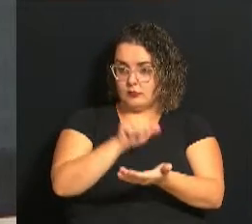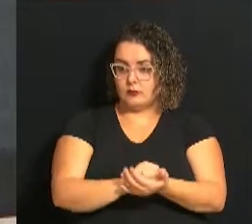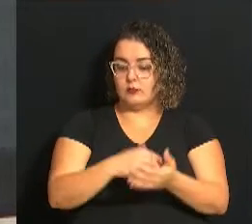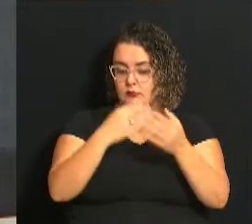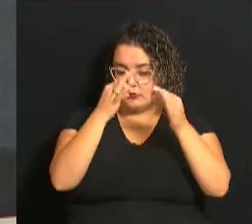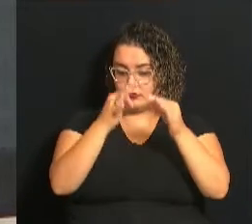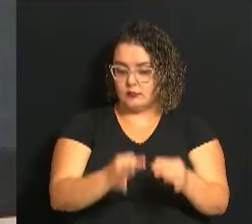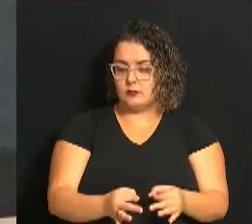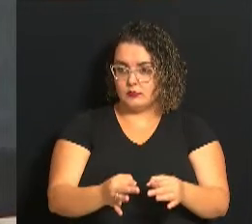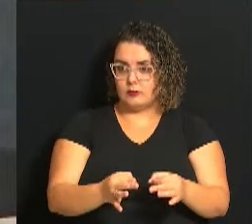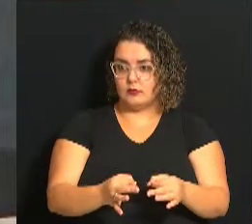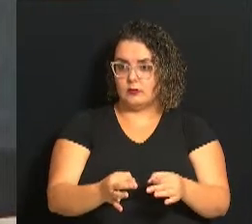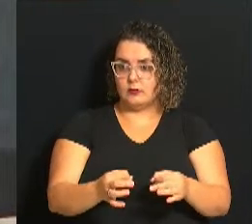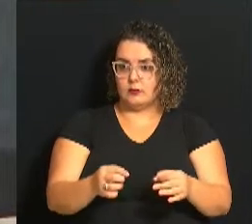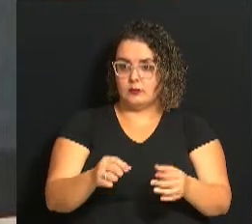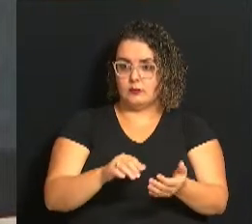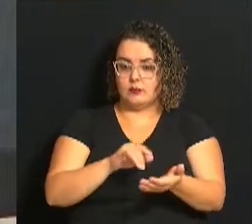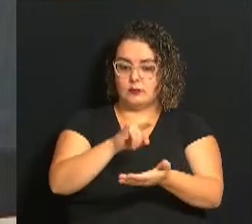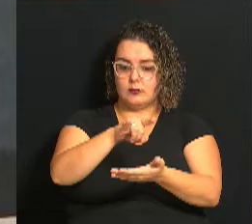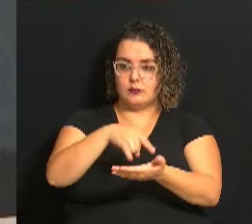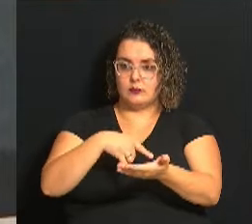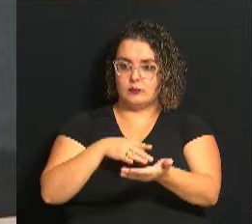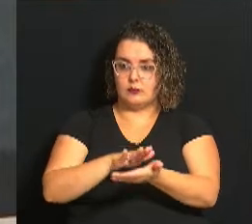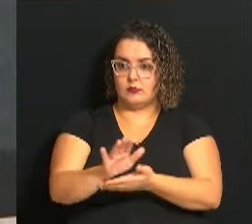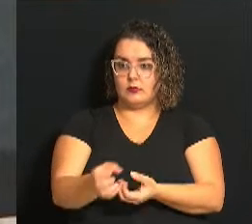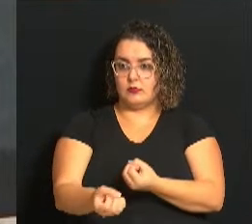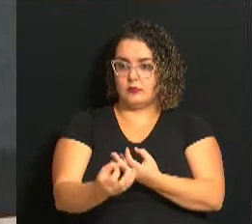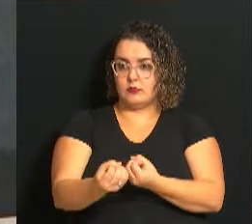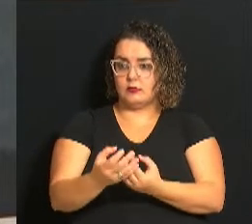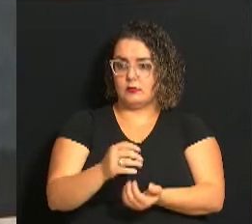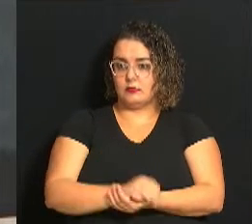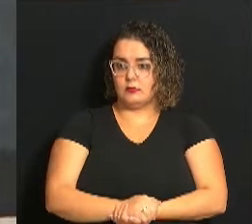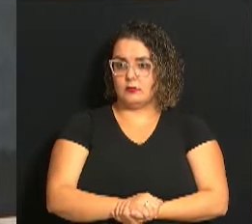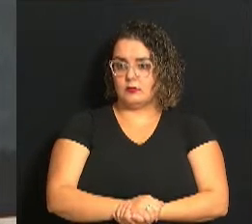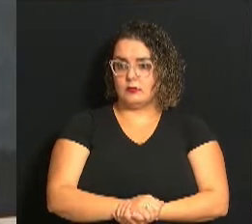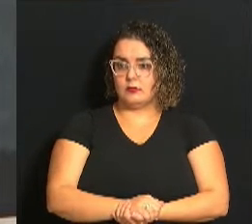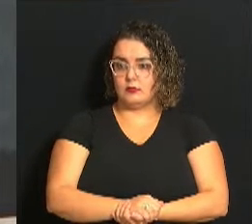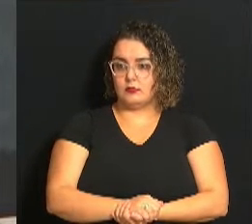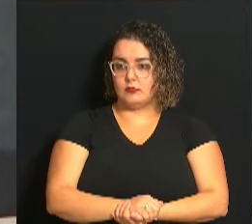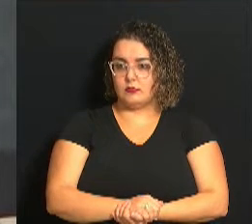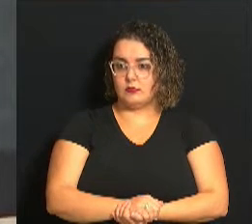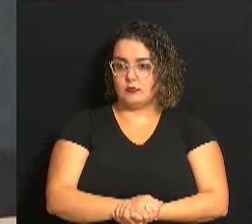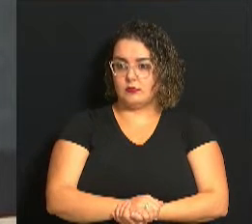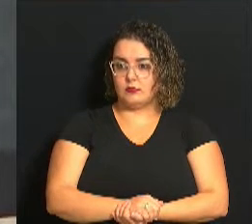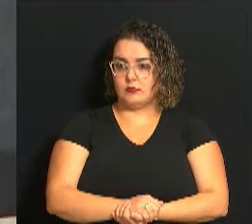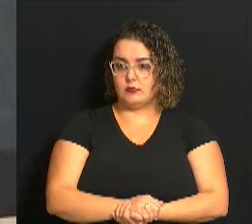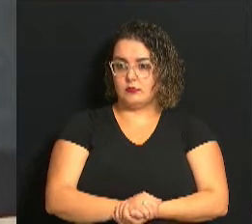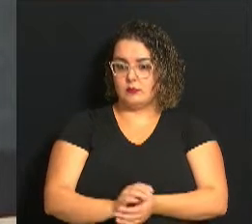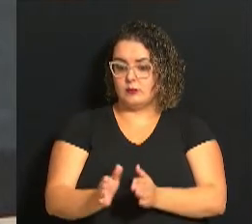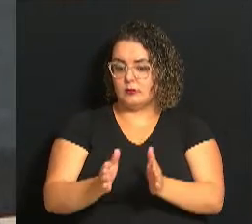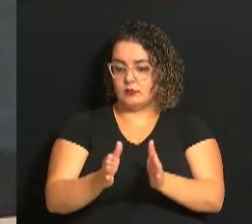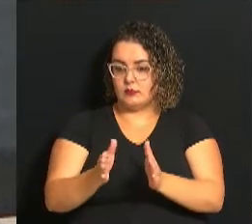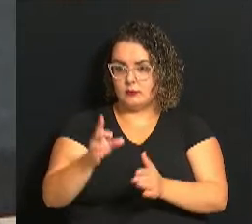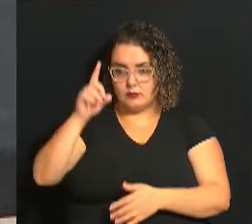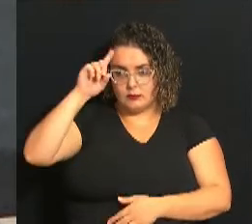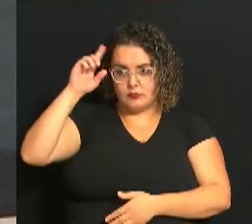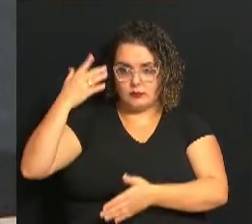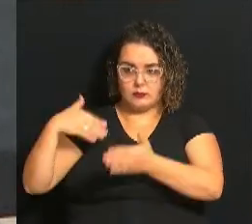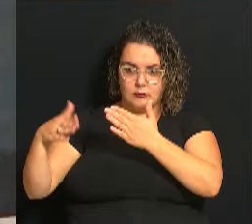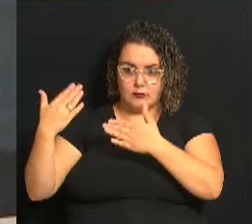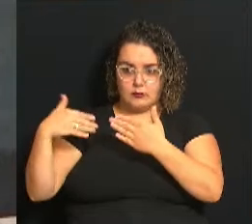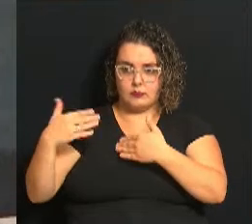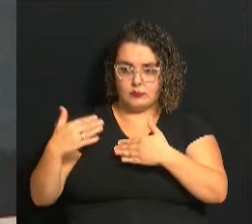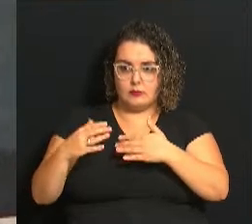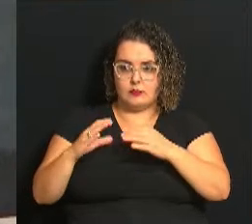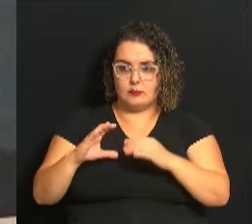pega a ficha informativa, e na ficha informativa passou a constar, uns dias atrás, esse eixo de